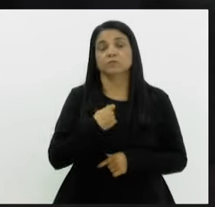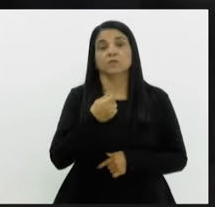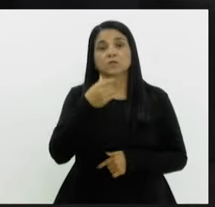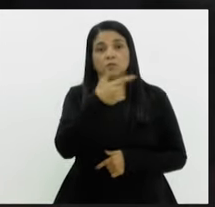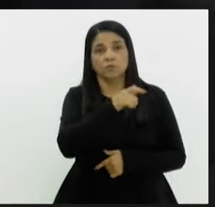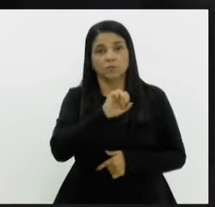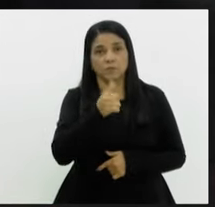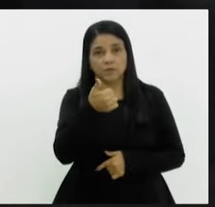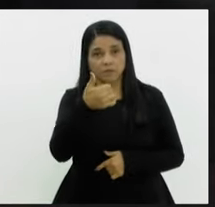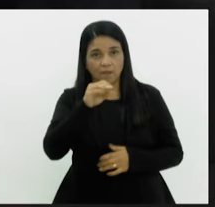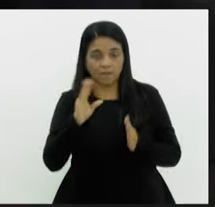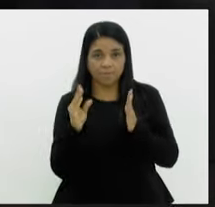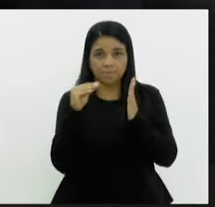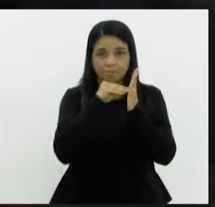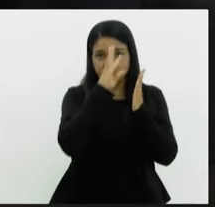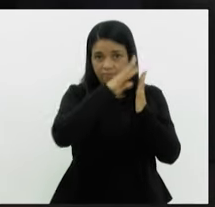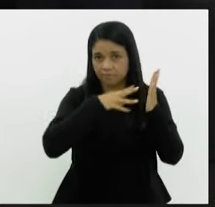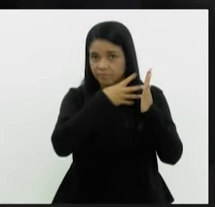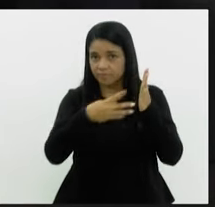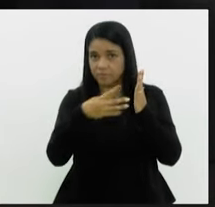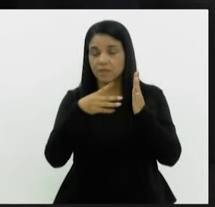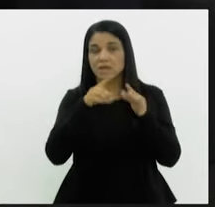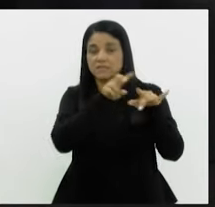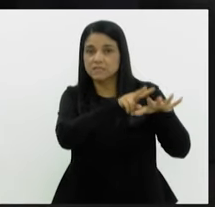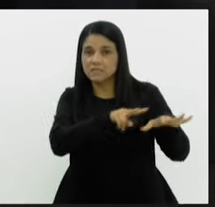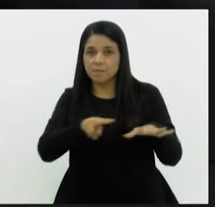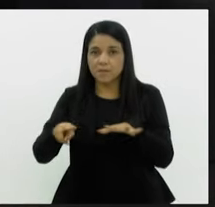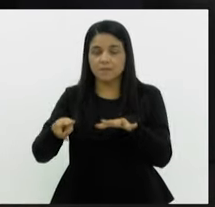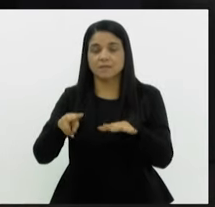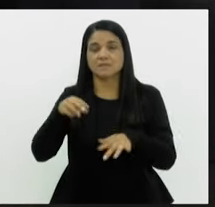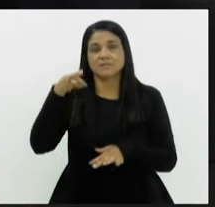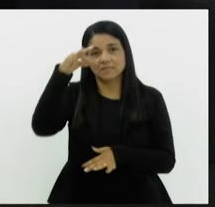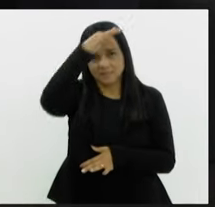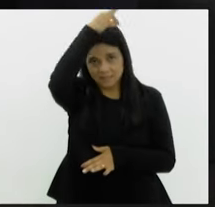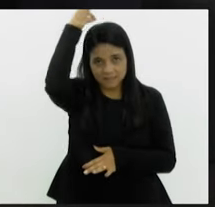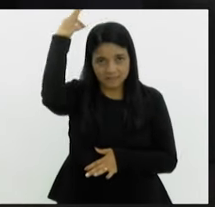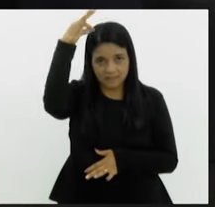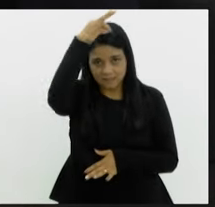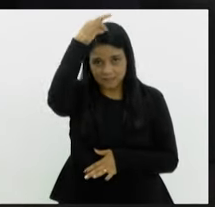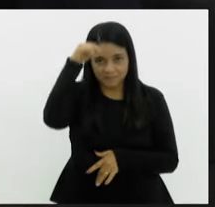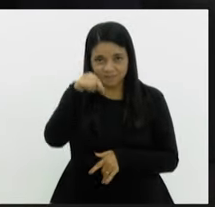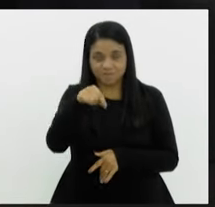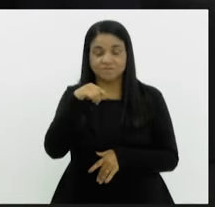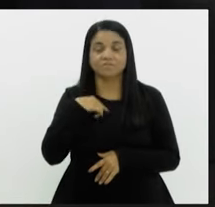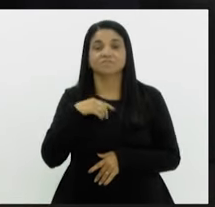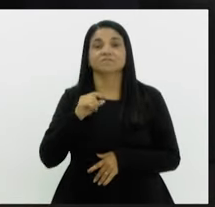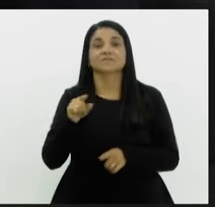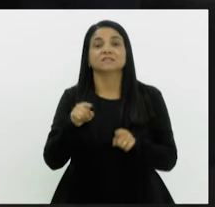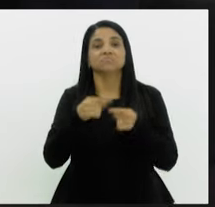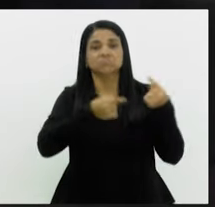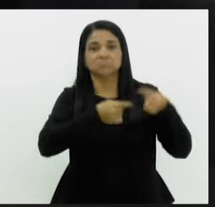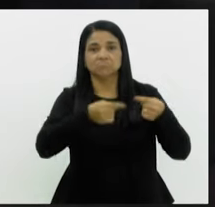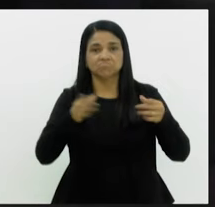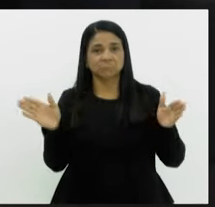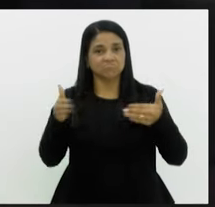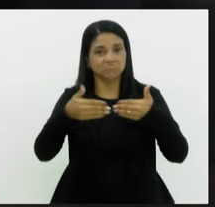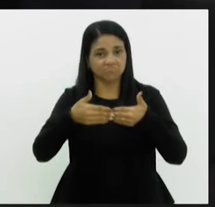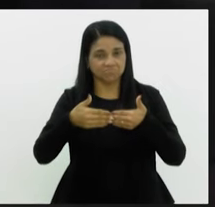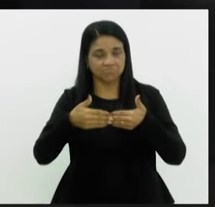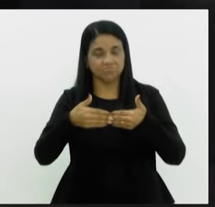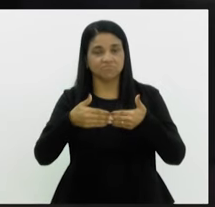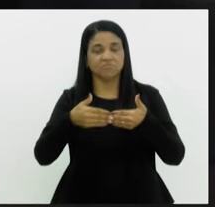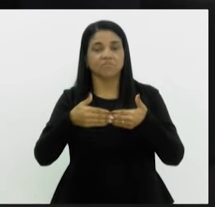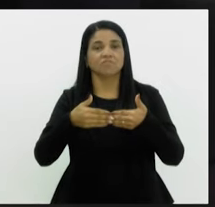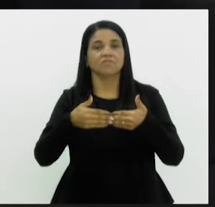calendário oficial do Estado do Rio de Janeiro a Semana Santa. Em discussão, não havendo quem queira discutir, encerrada a